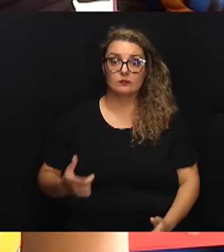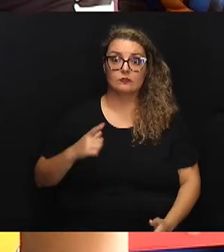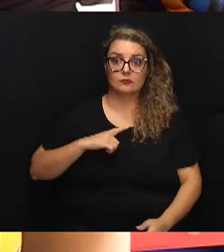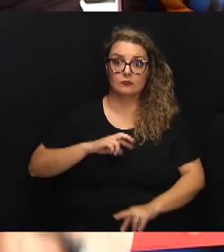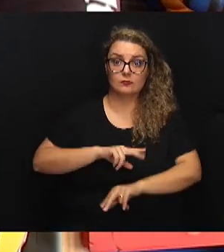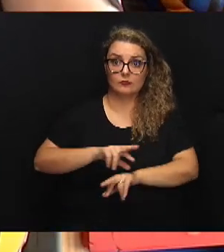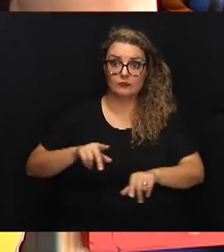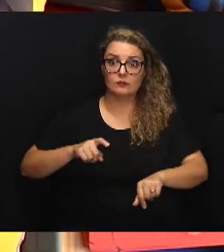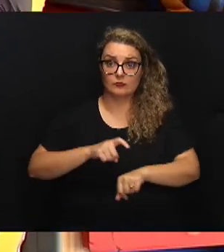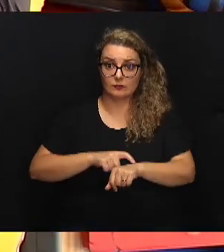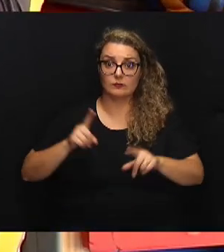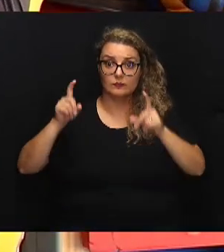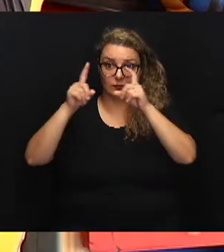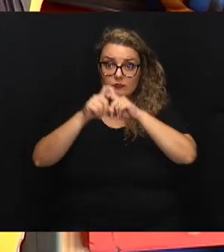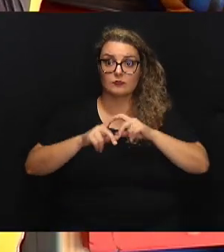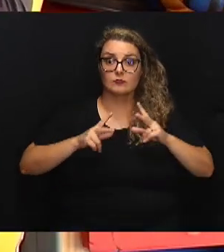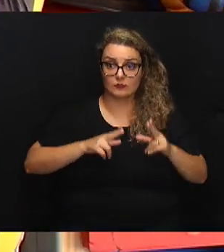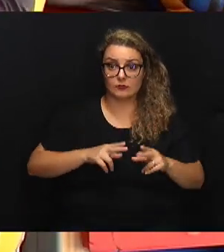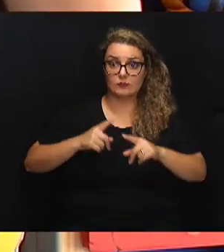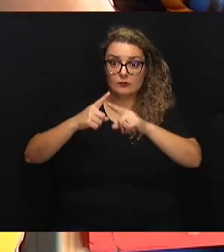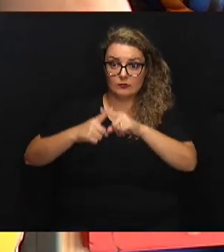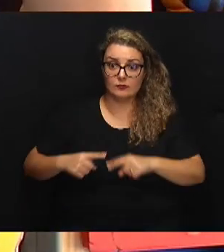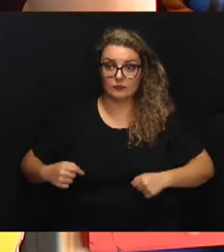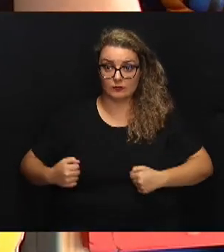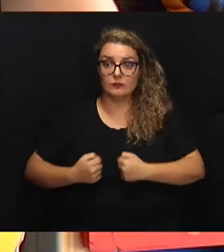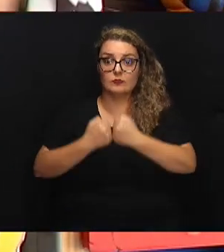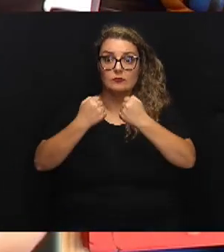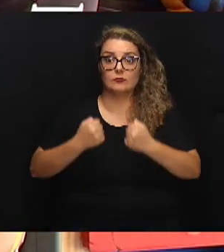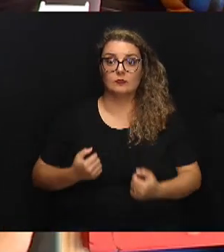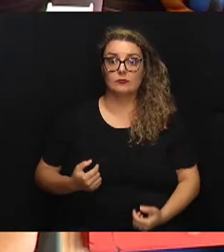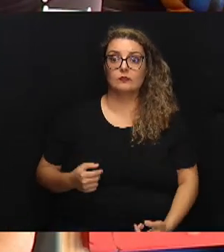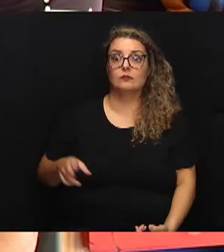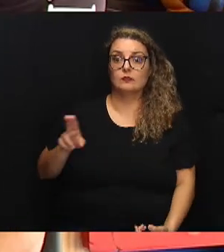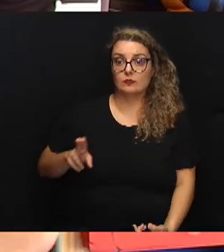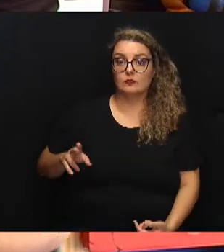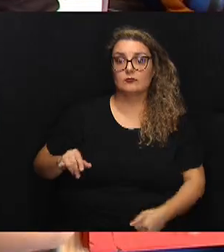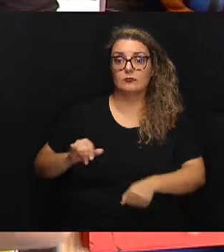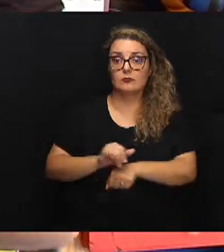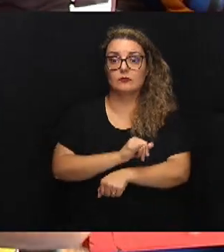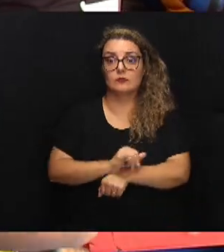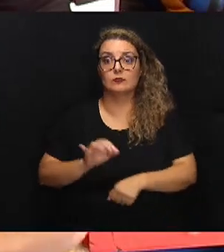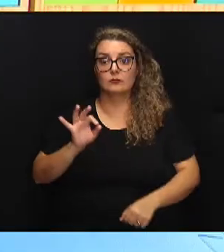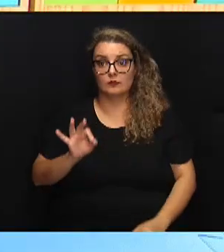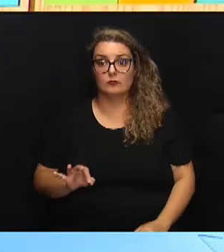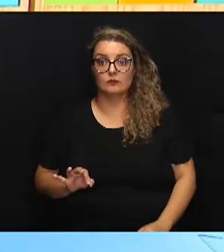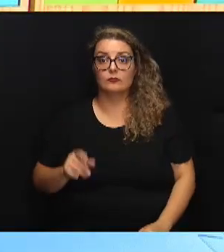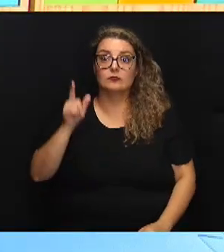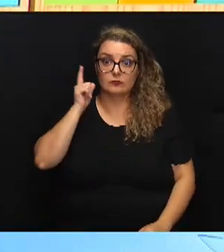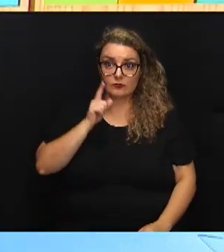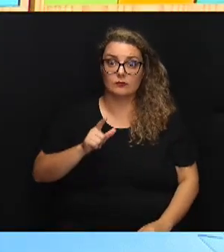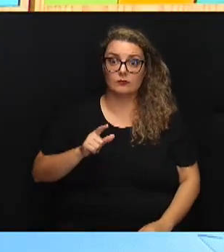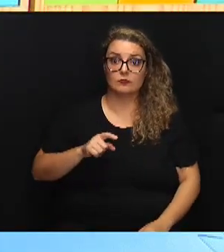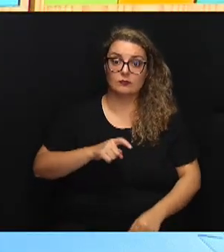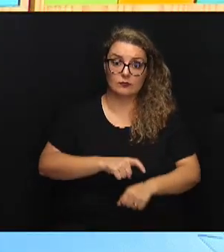momentos de dificuldade, assim como no combate, na luta, mas que eles, usando a estratégia correta, eles vão conseguir sair daquela situação e vão